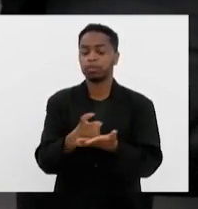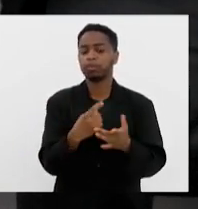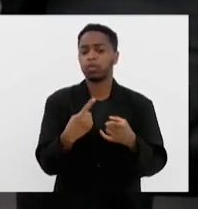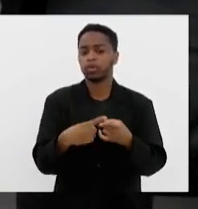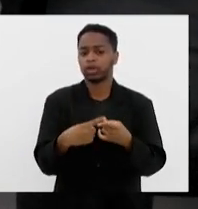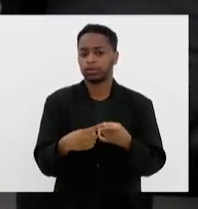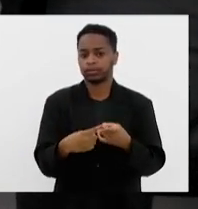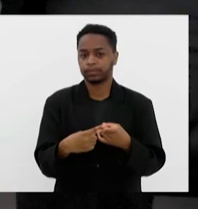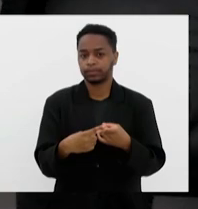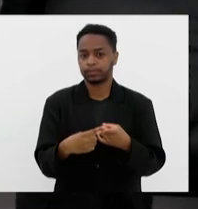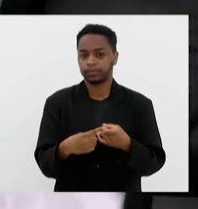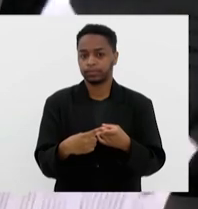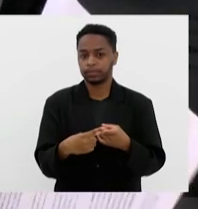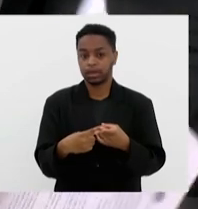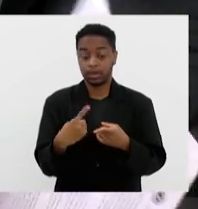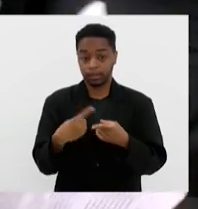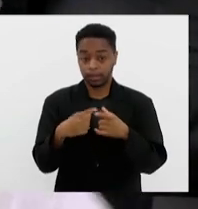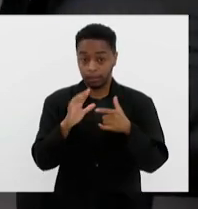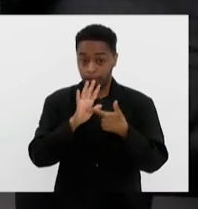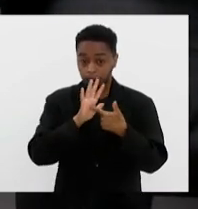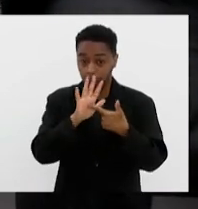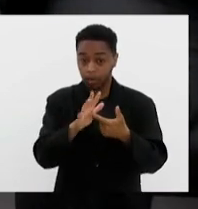Ela disse